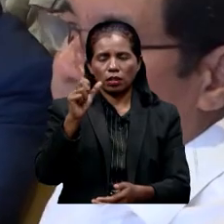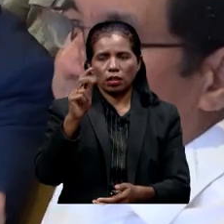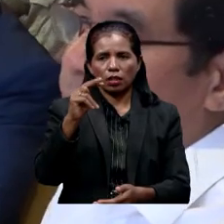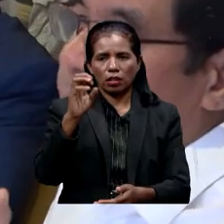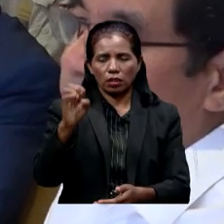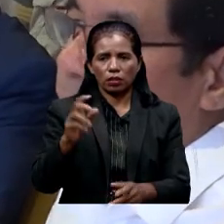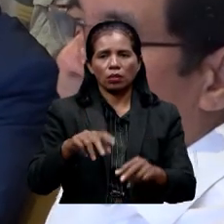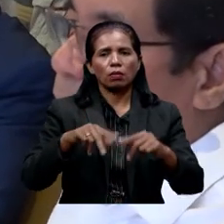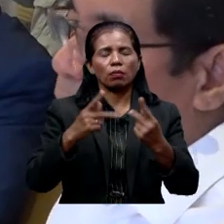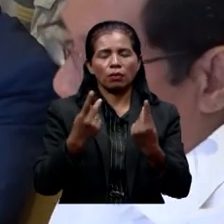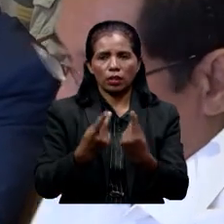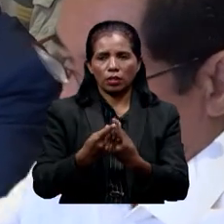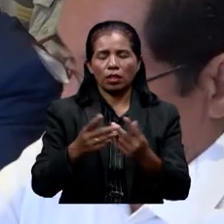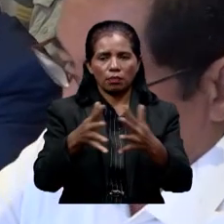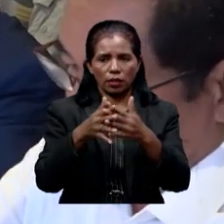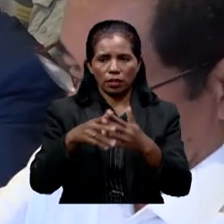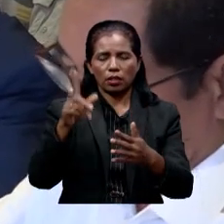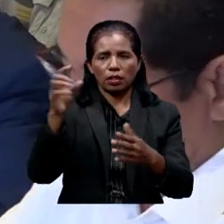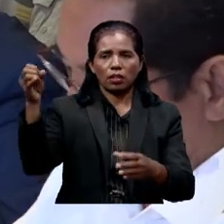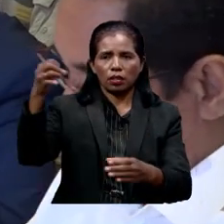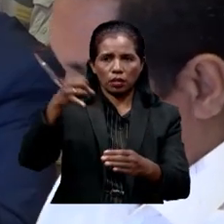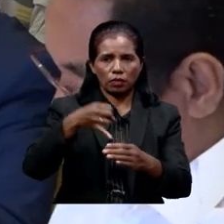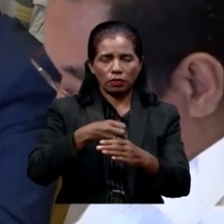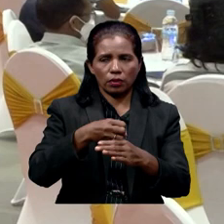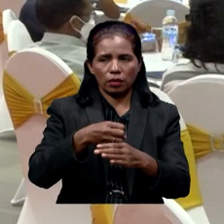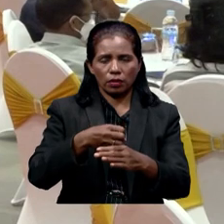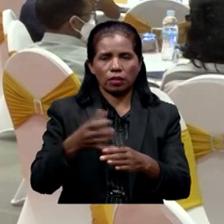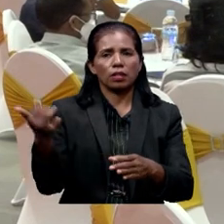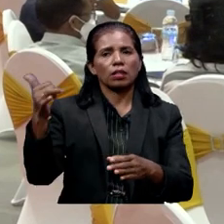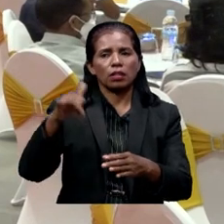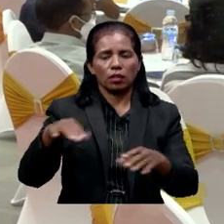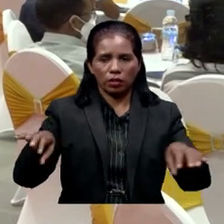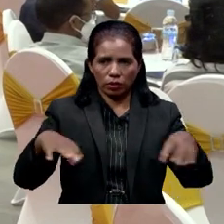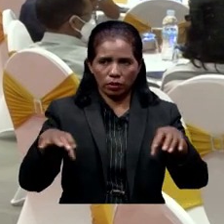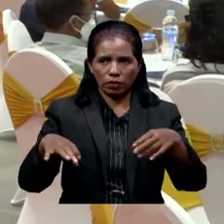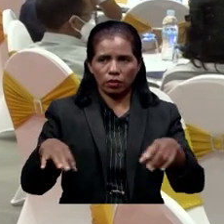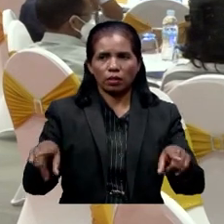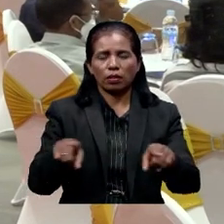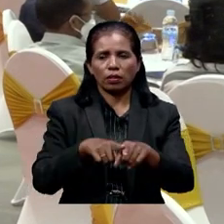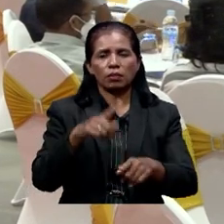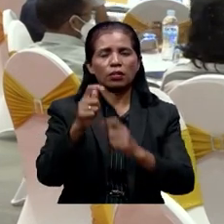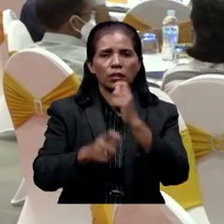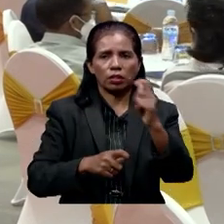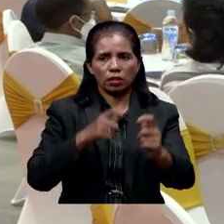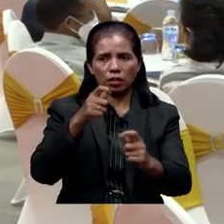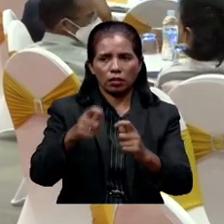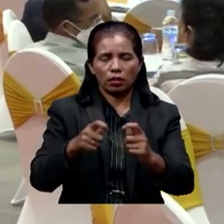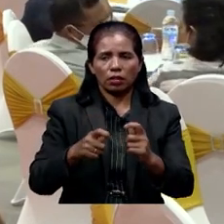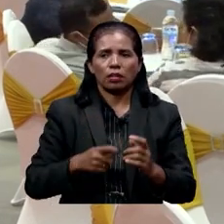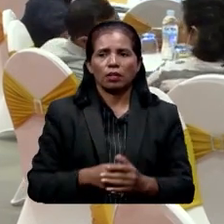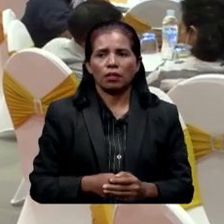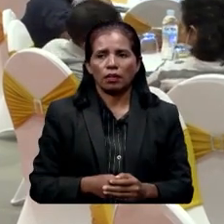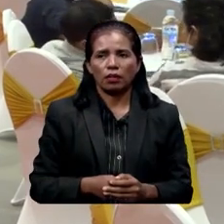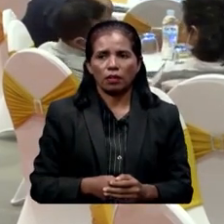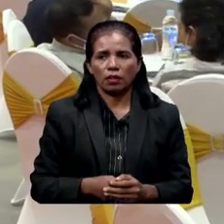ida nebe envolve ia serviços ga serviço digital berbase